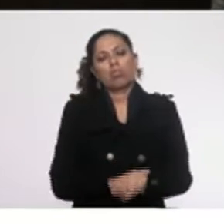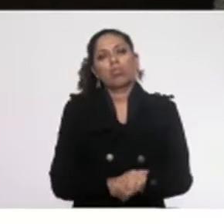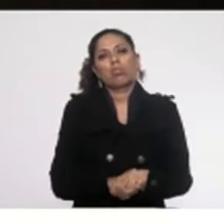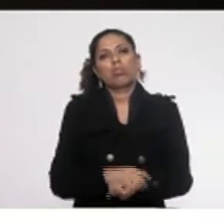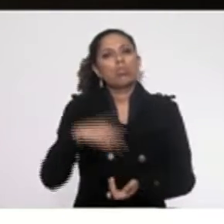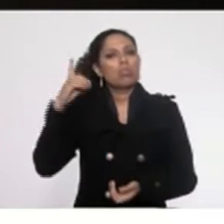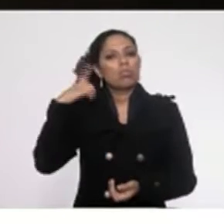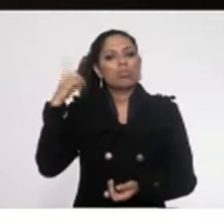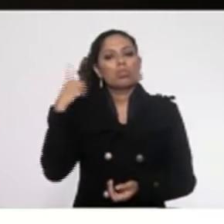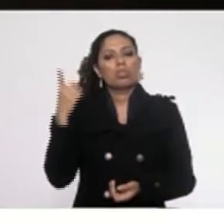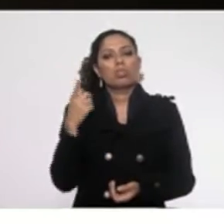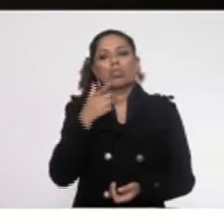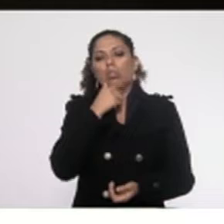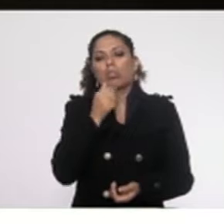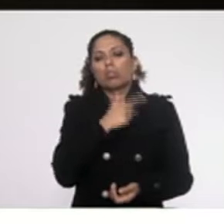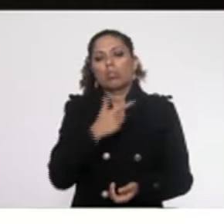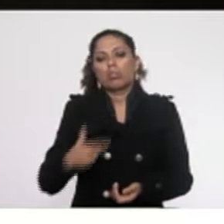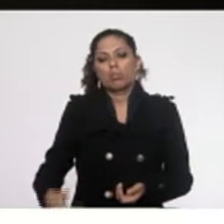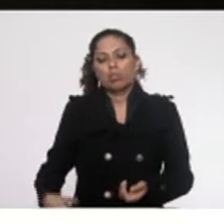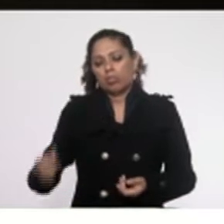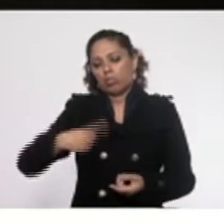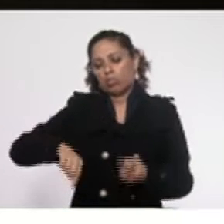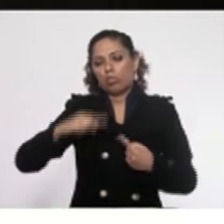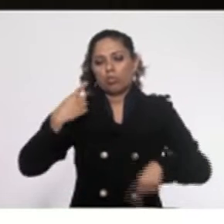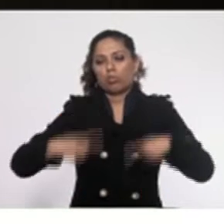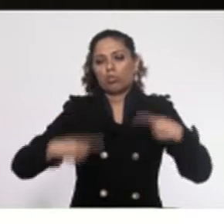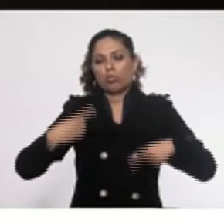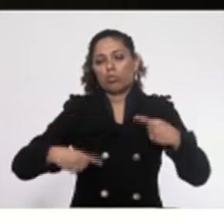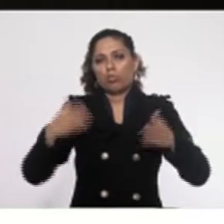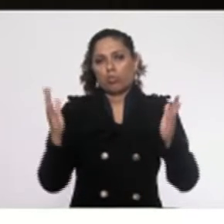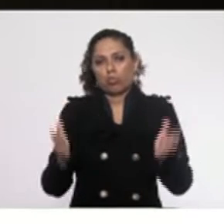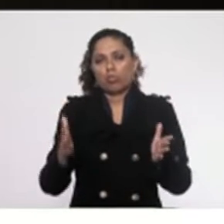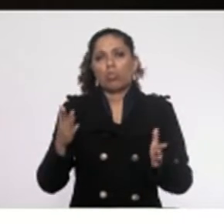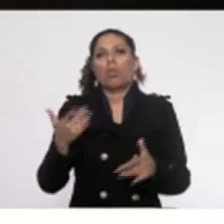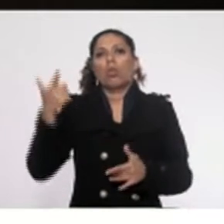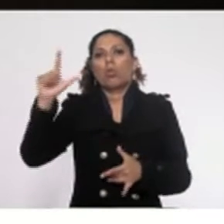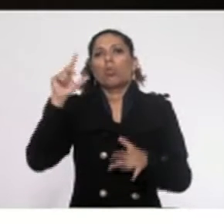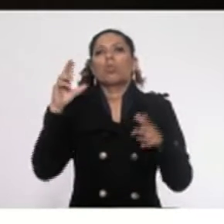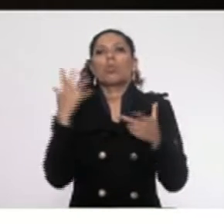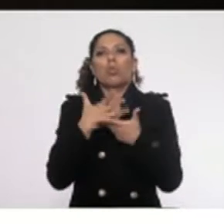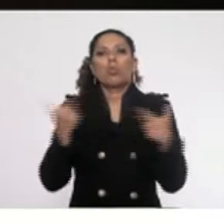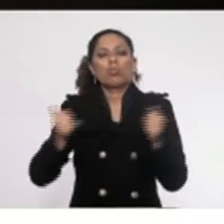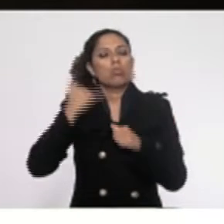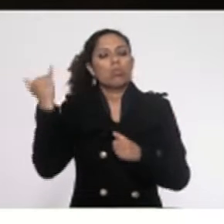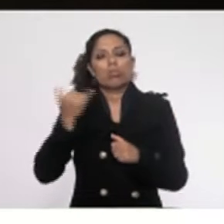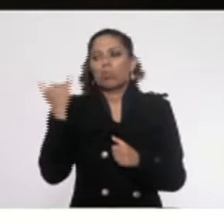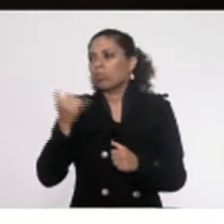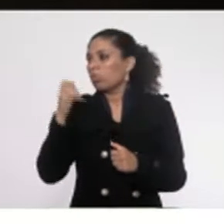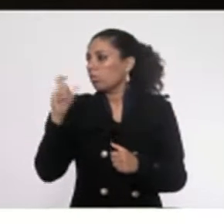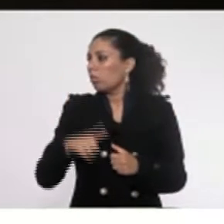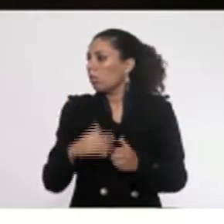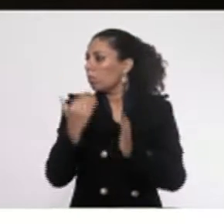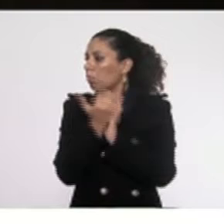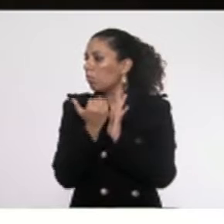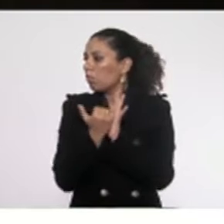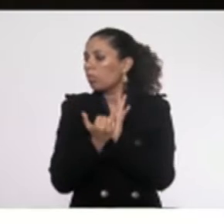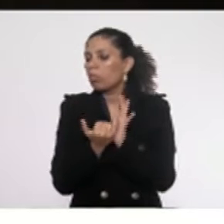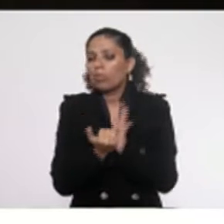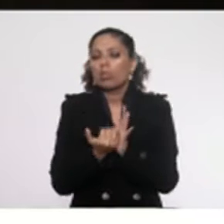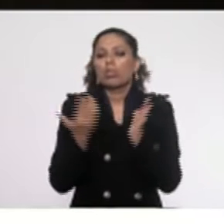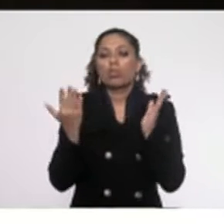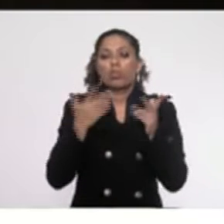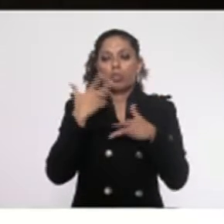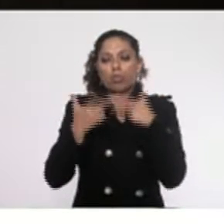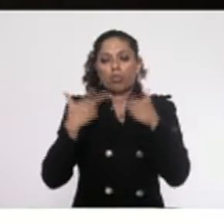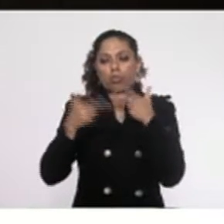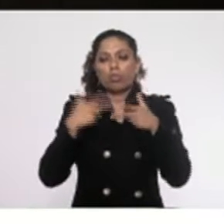deputado... Senhor presidente, então, discutir essa questão. Tem um outro aspecto, que é uma questão de procedimento, que eu queria trazer à